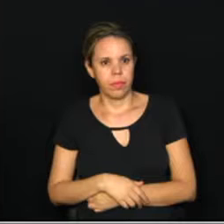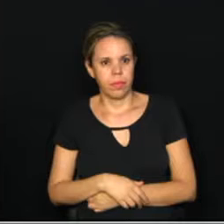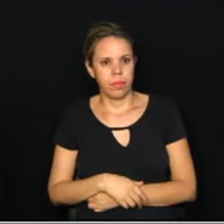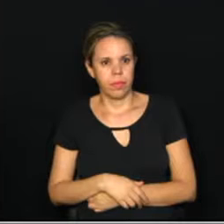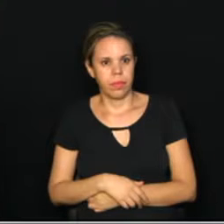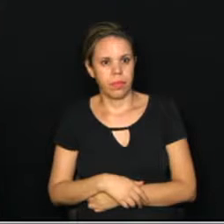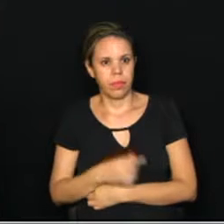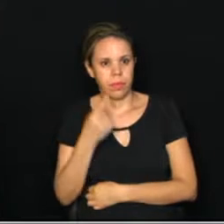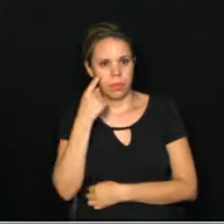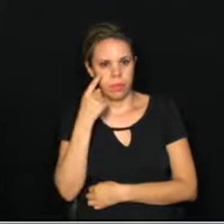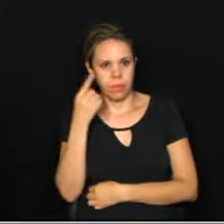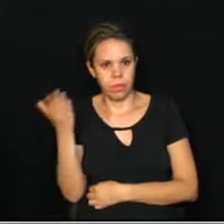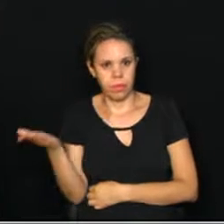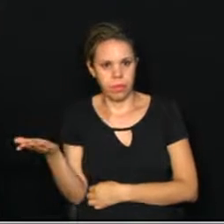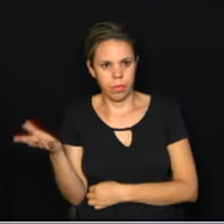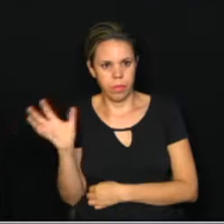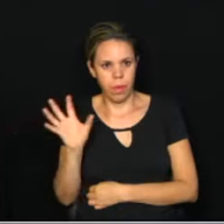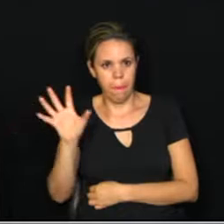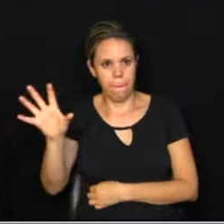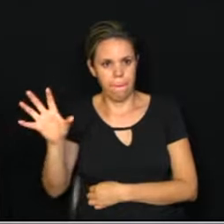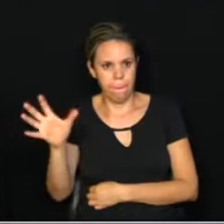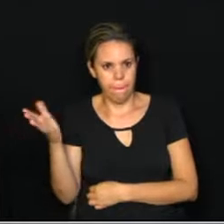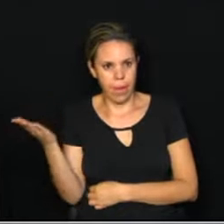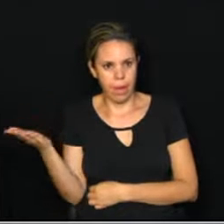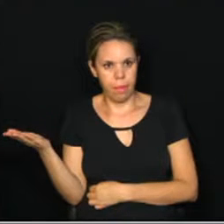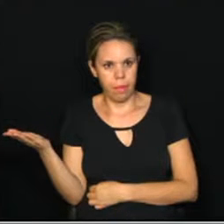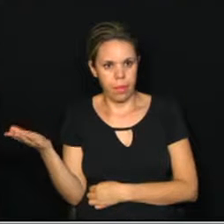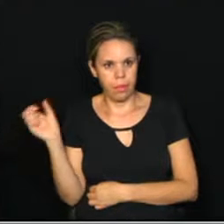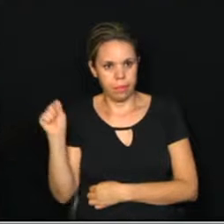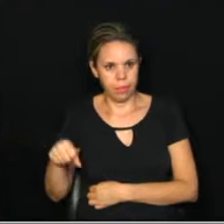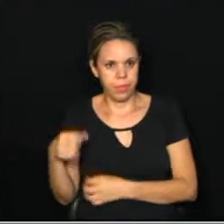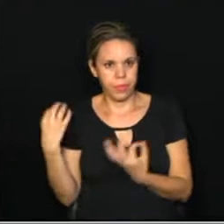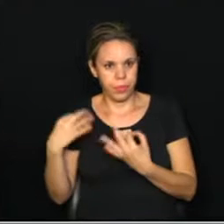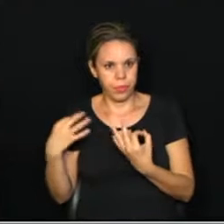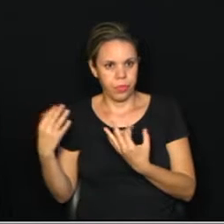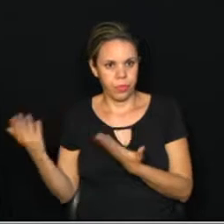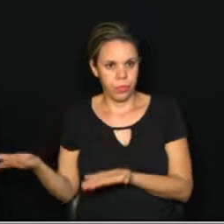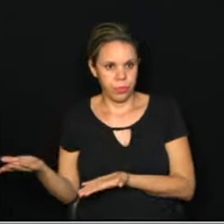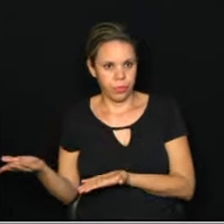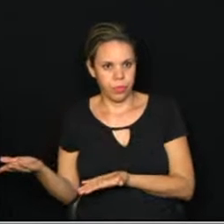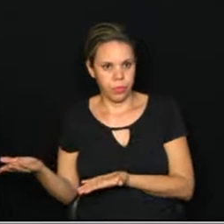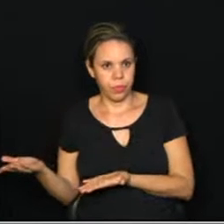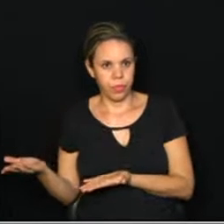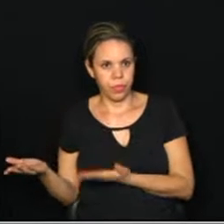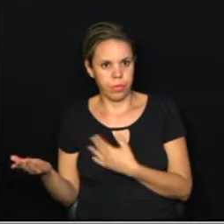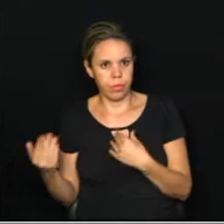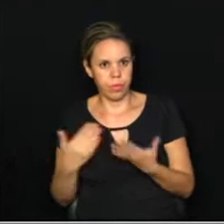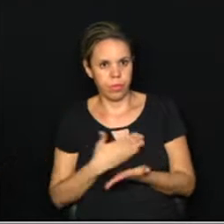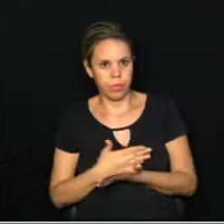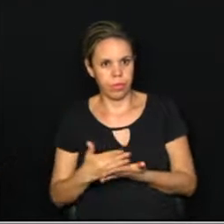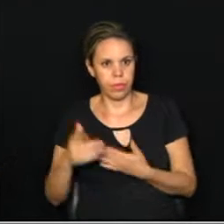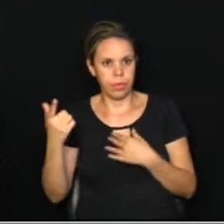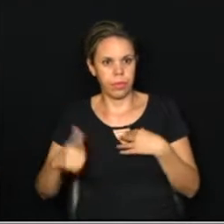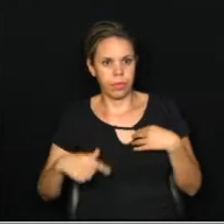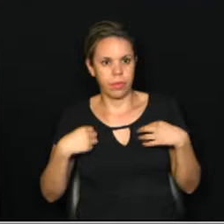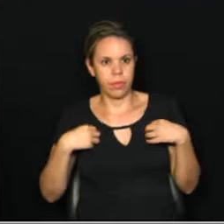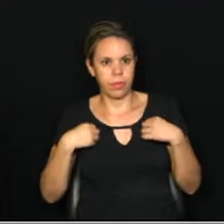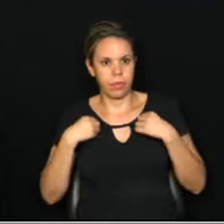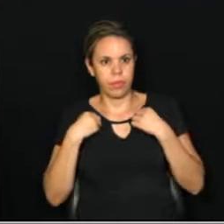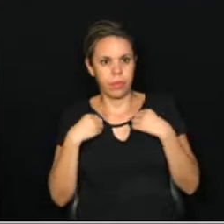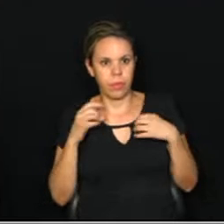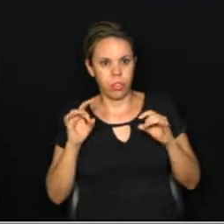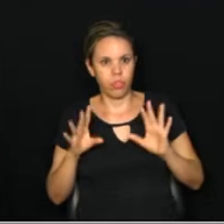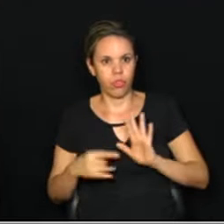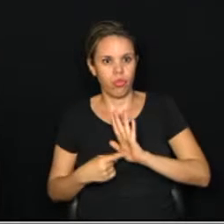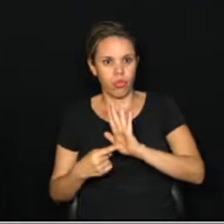Agora vocês estão vendo o mapa, né? Sim, agora sim. Perfeito. Então, se me permitem iniciar novamente, eu vou só apresentar